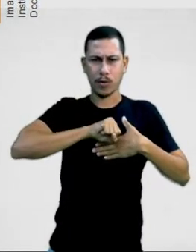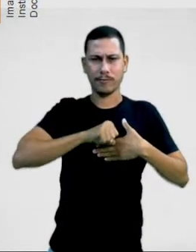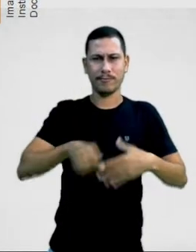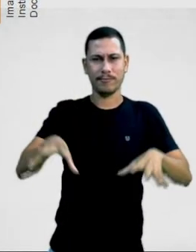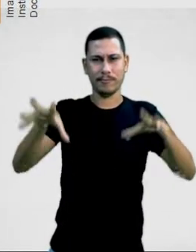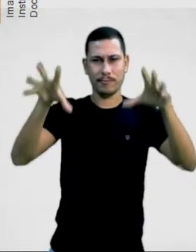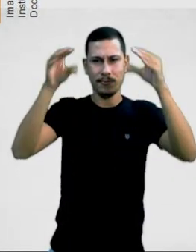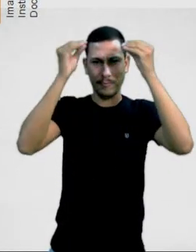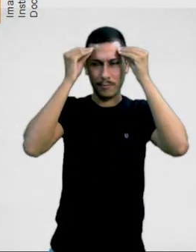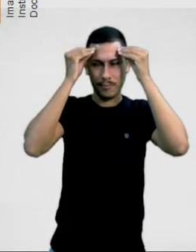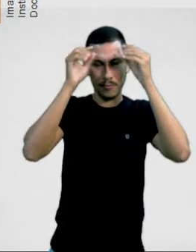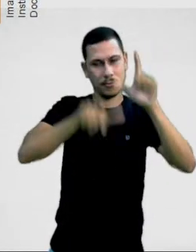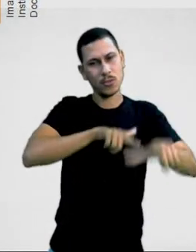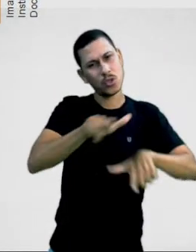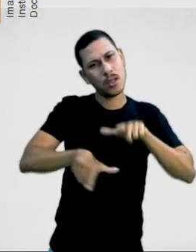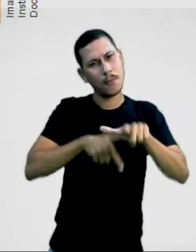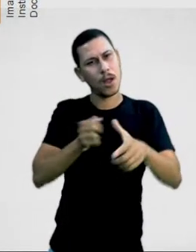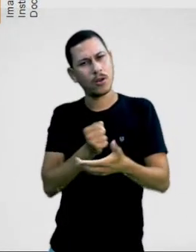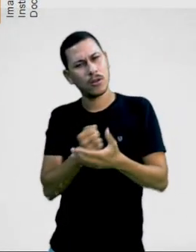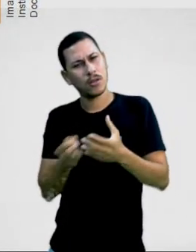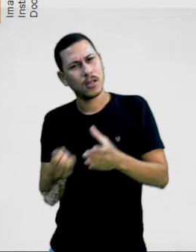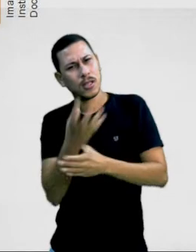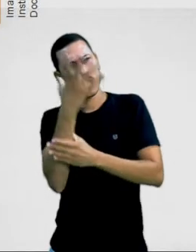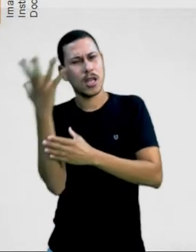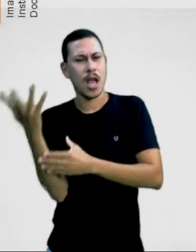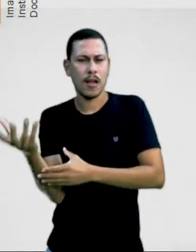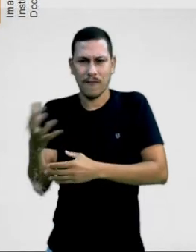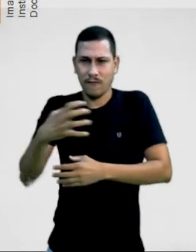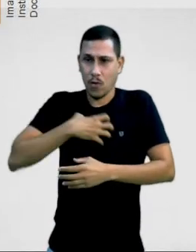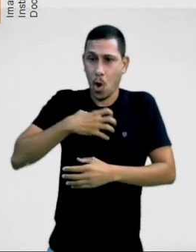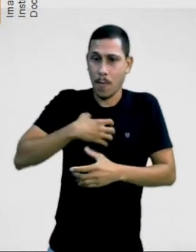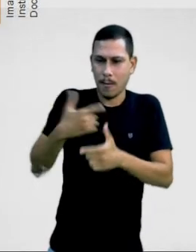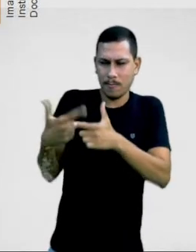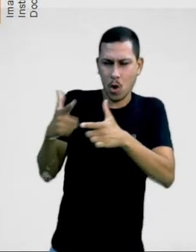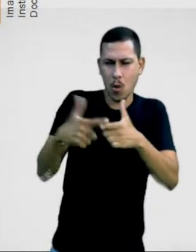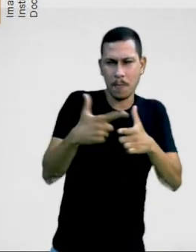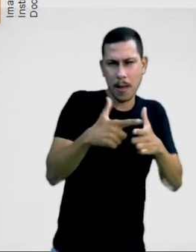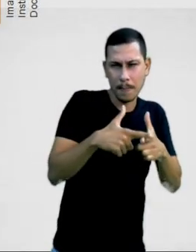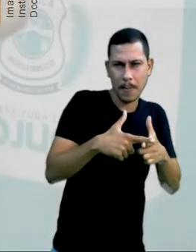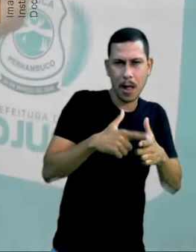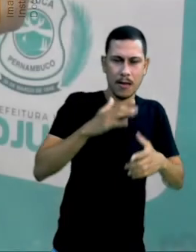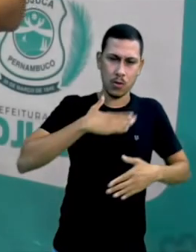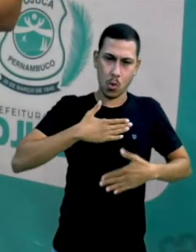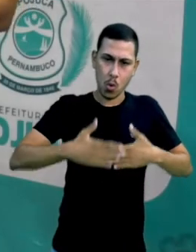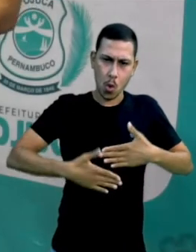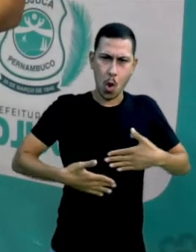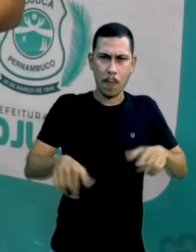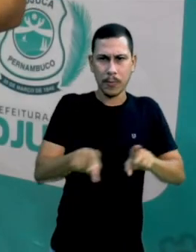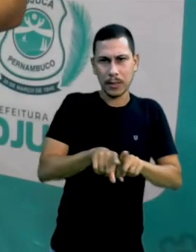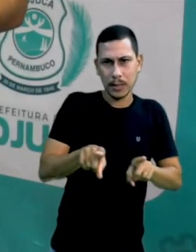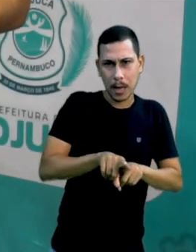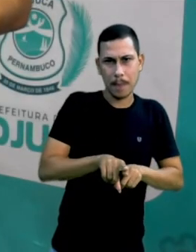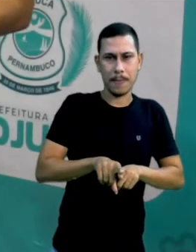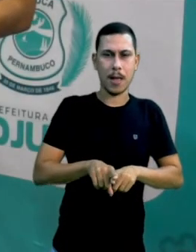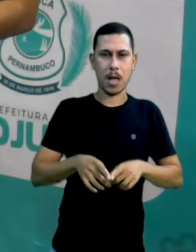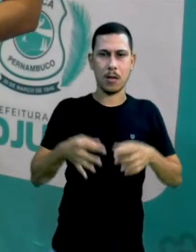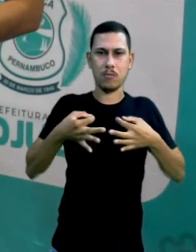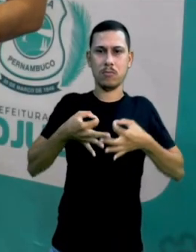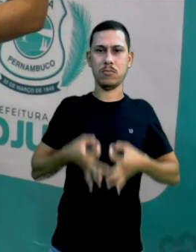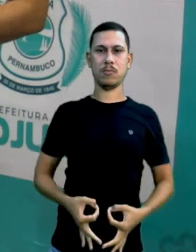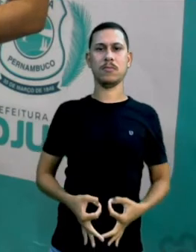desses trabalhos tem origem ali na busca de soluções de problemas físicos e problemas posturais,